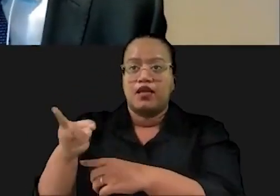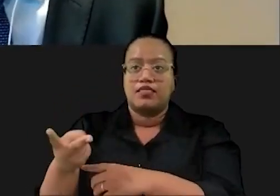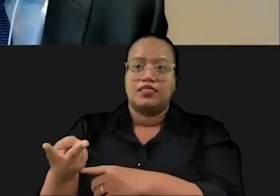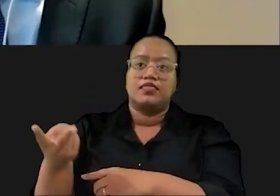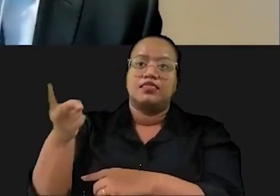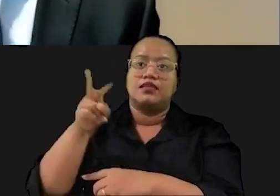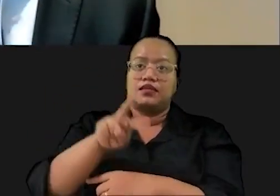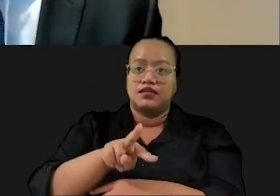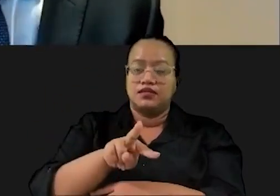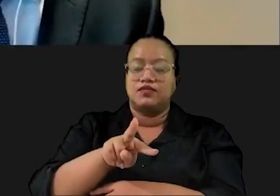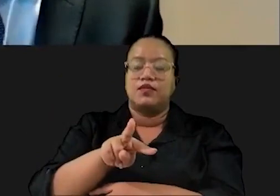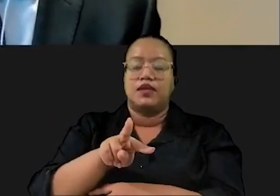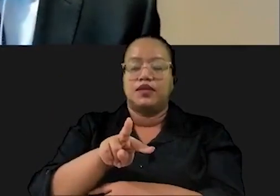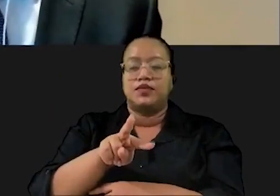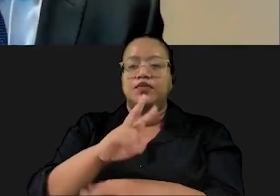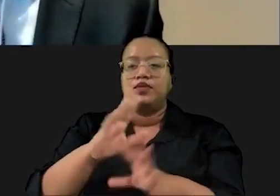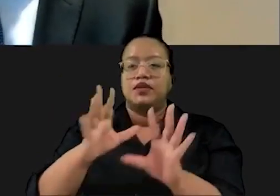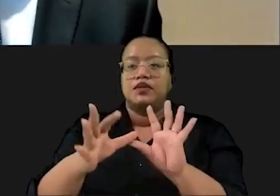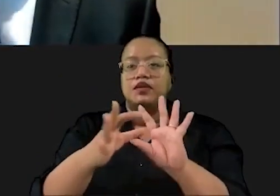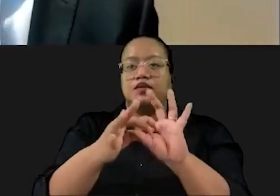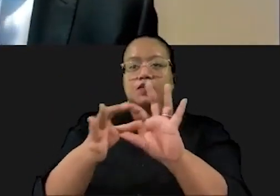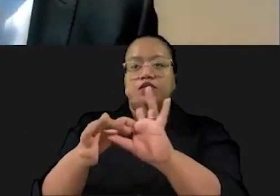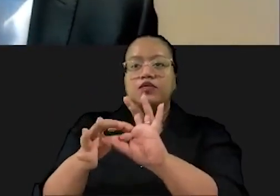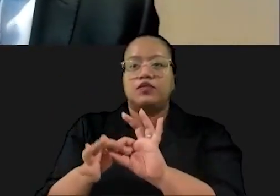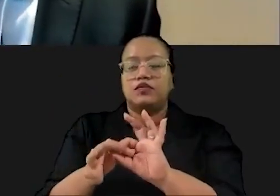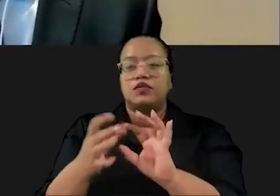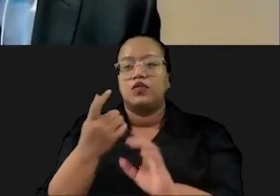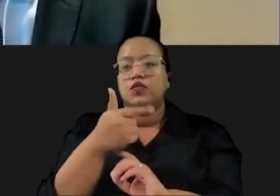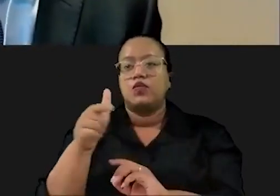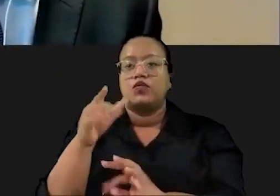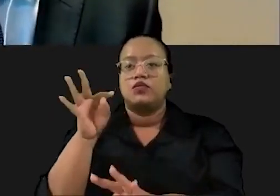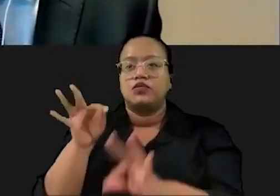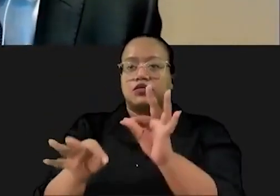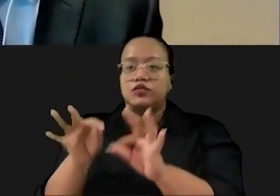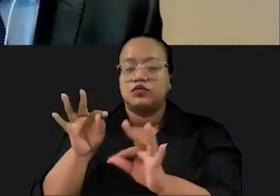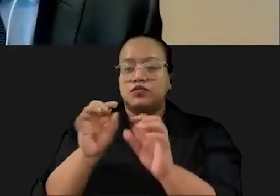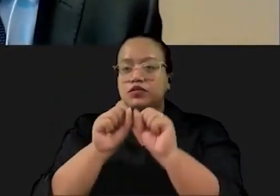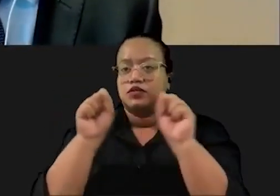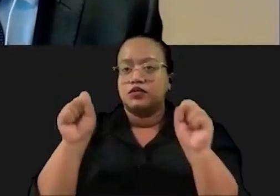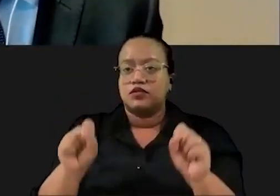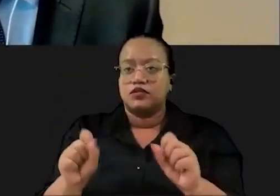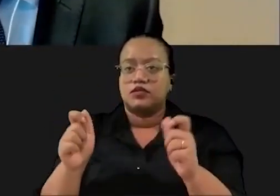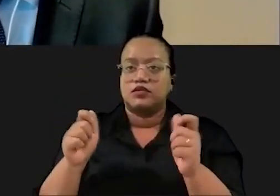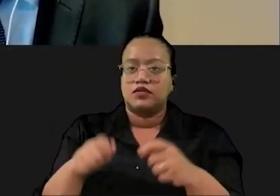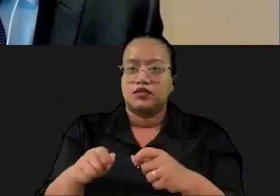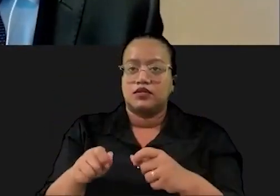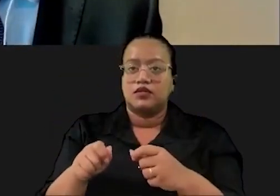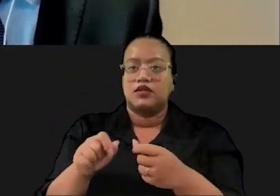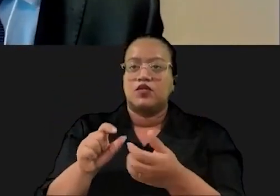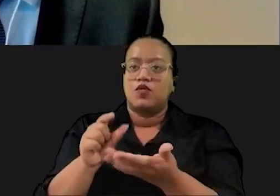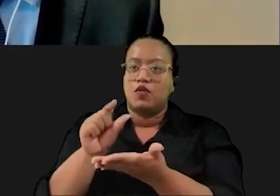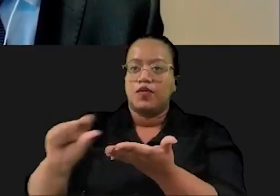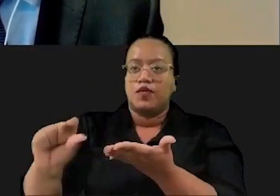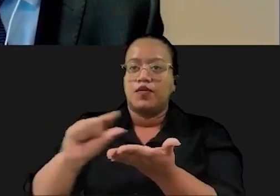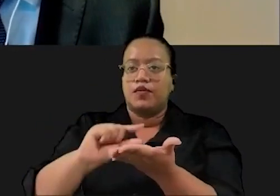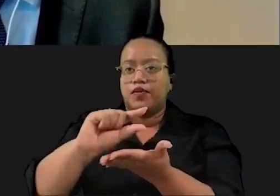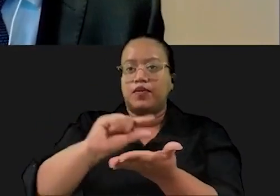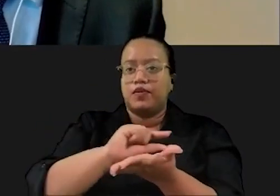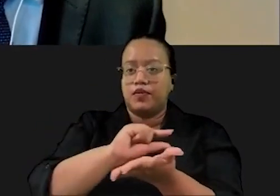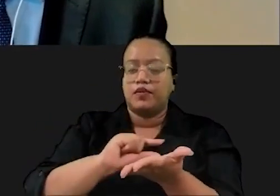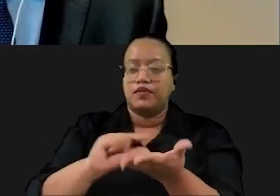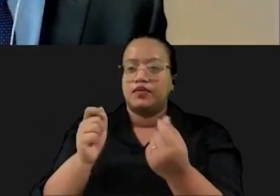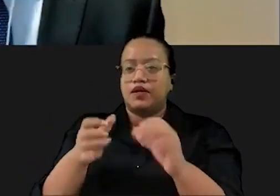E transformando esses pedacinhos do PJE1 em serviços em nuvem que nós possamos utilizar pelo PJE, dentro da